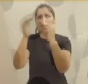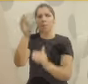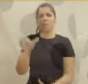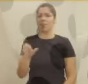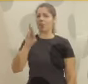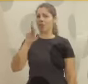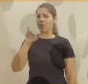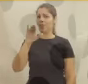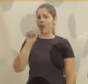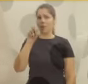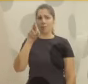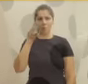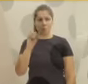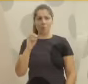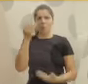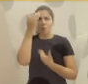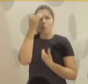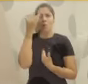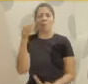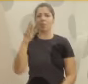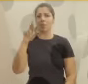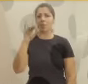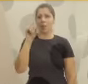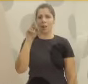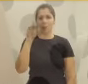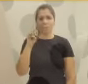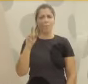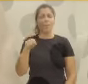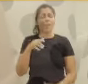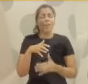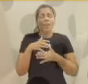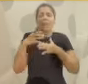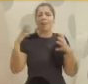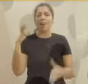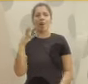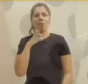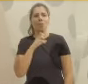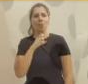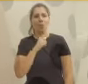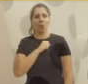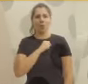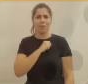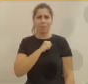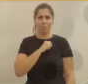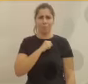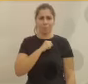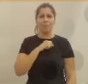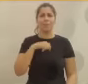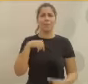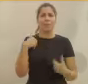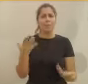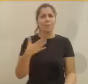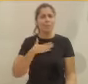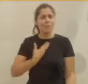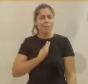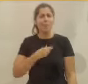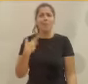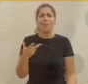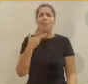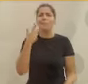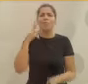não pode desistir. Então, por isso que eu escrevi em respeito ao